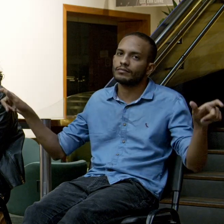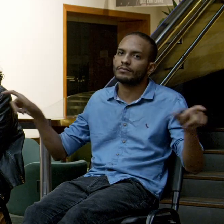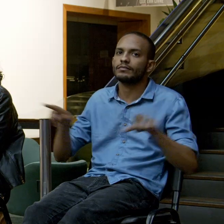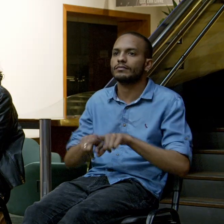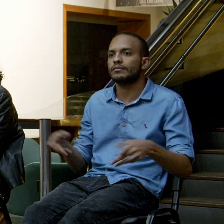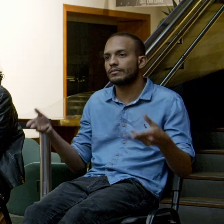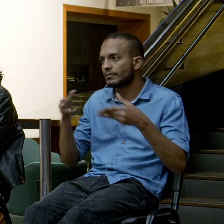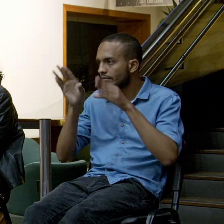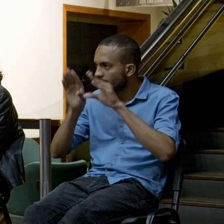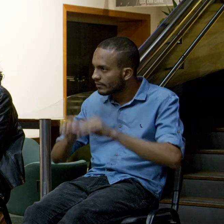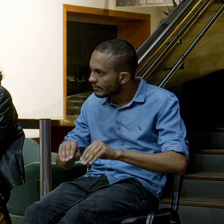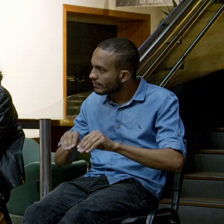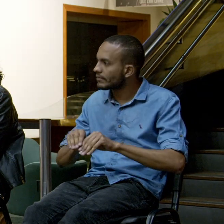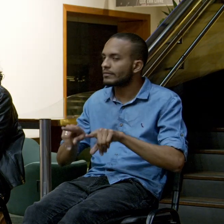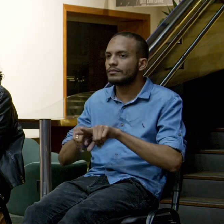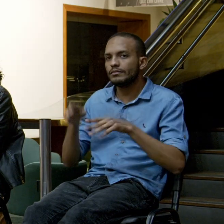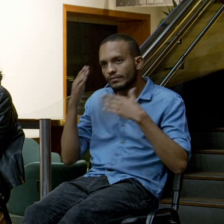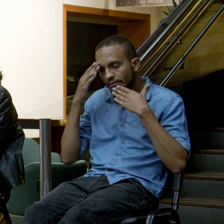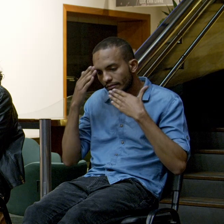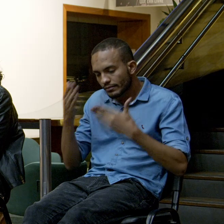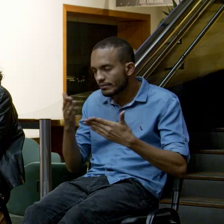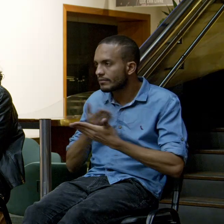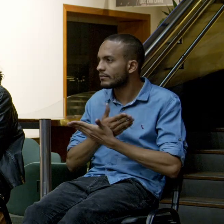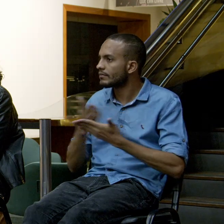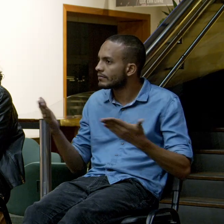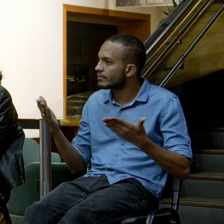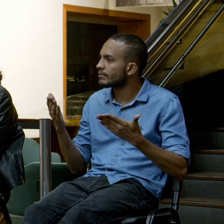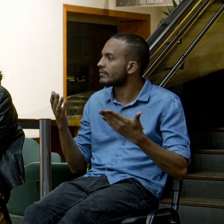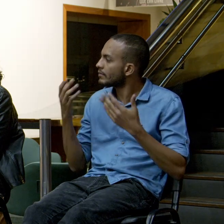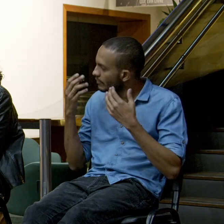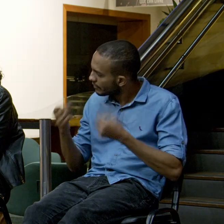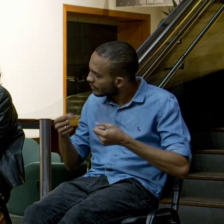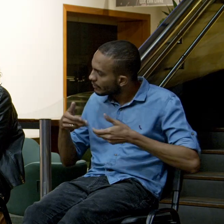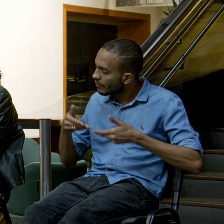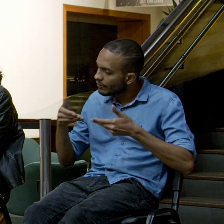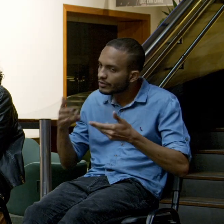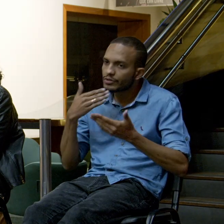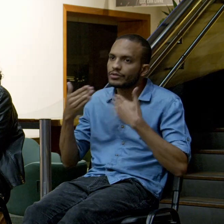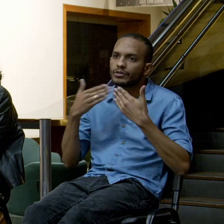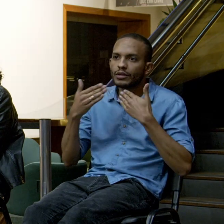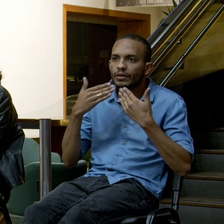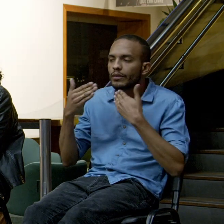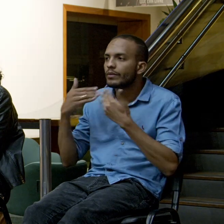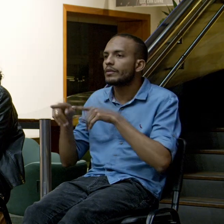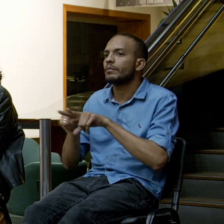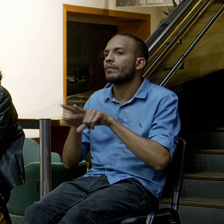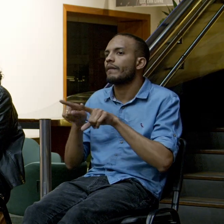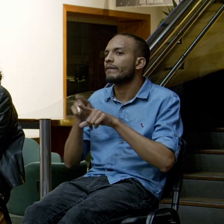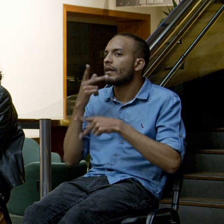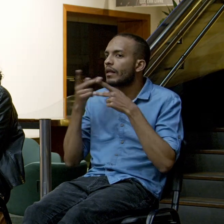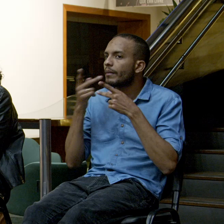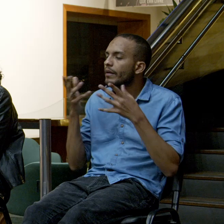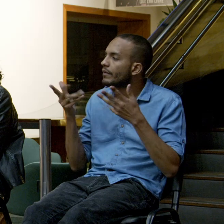essa noite. Agradecer o aceite ao convite, o diálogo e essas falas maravilhosas que